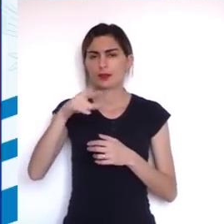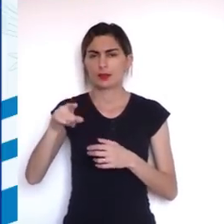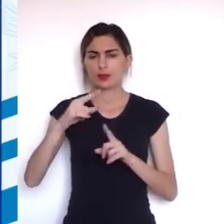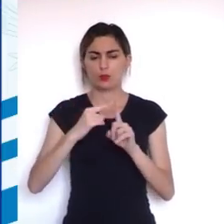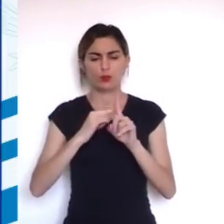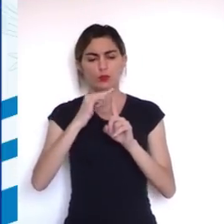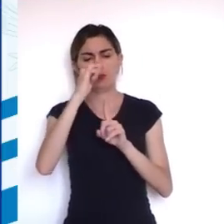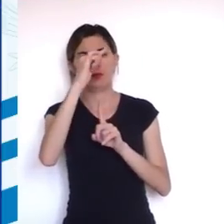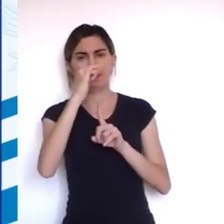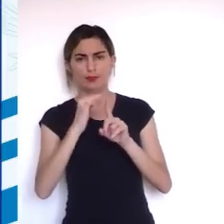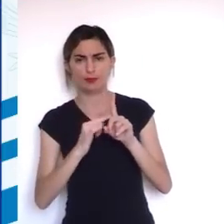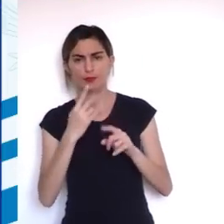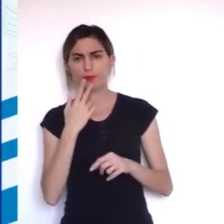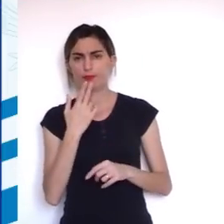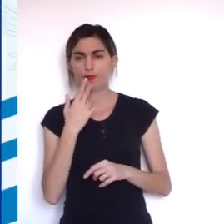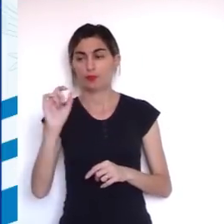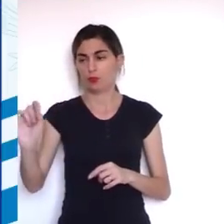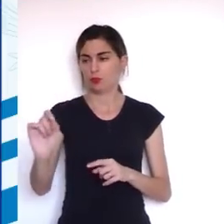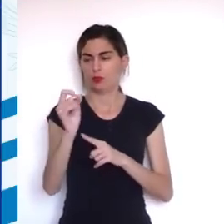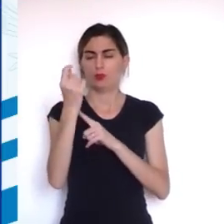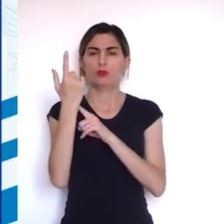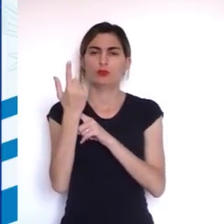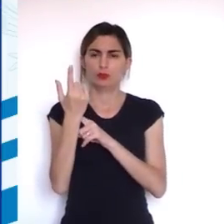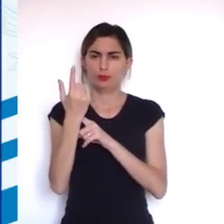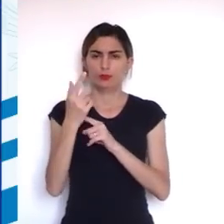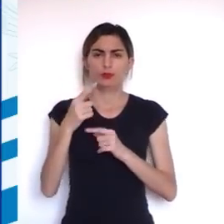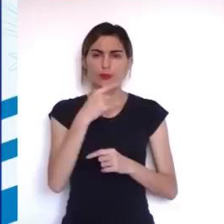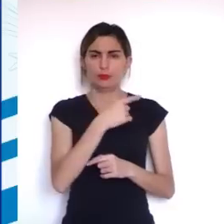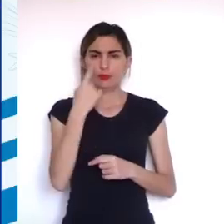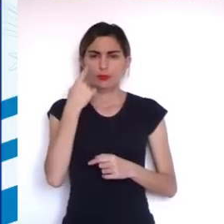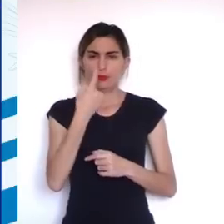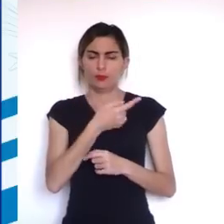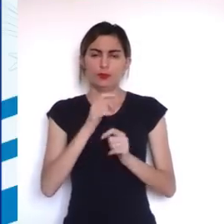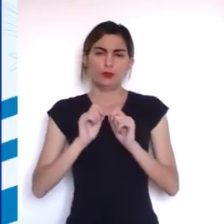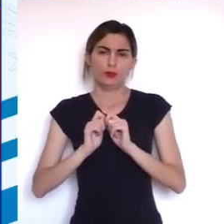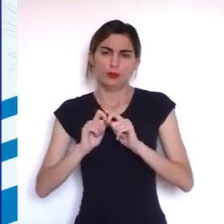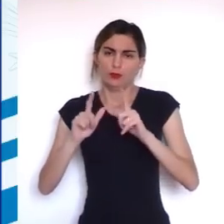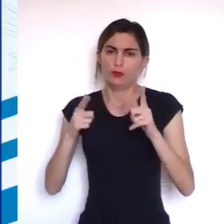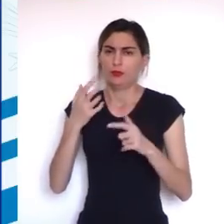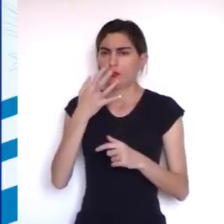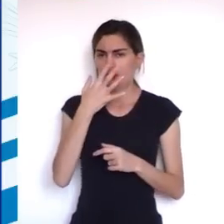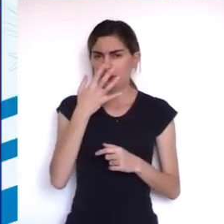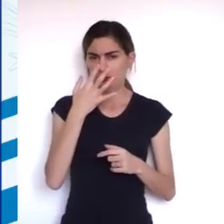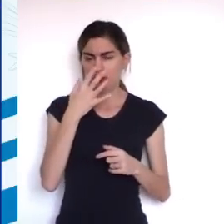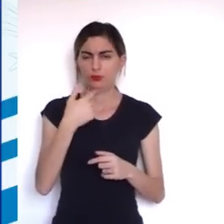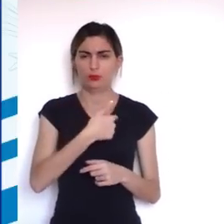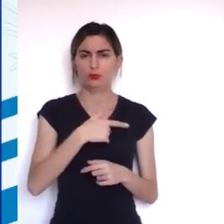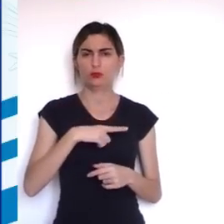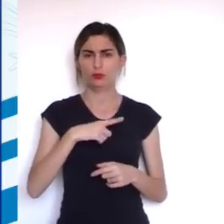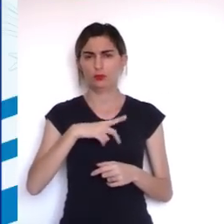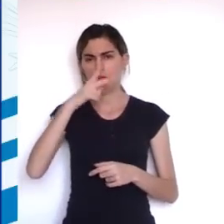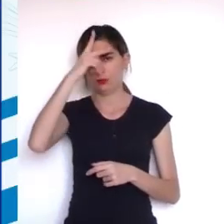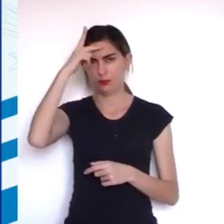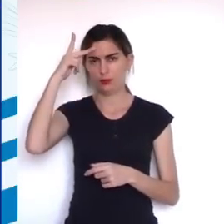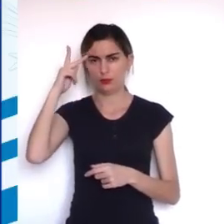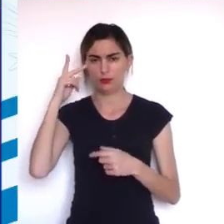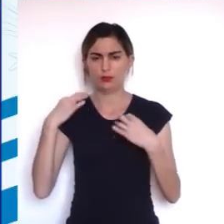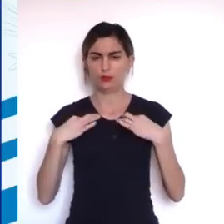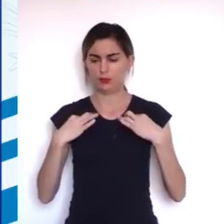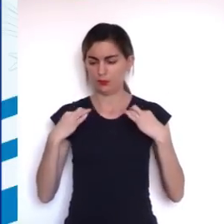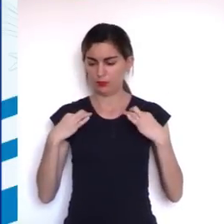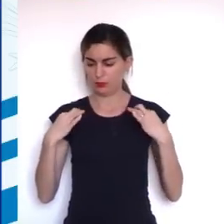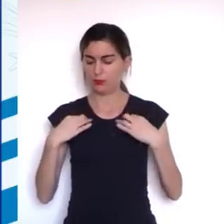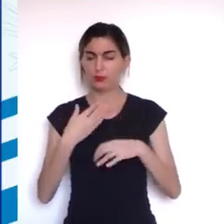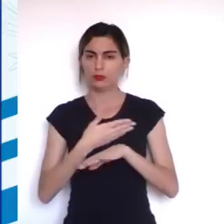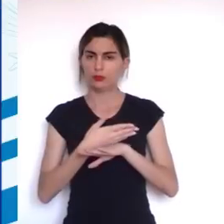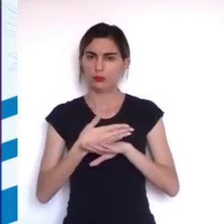radiação térmica, a gente vai falar do Sol. Então, nessa imagem, dá para você ver que eu tenho uma pessoa que está com uma